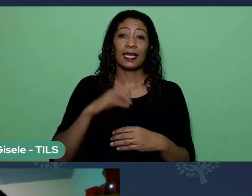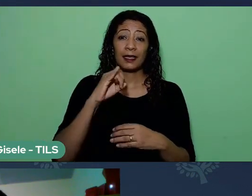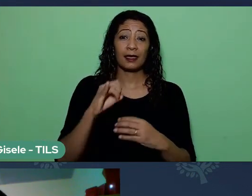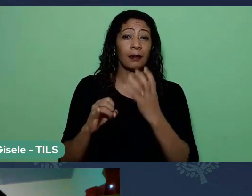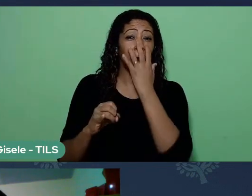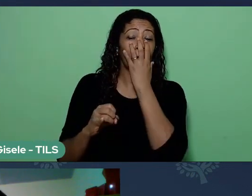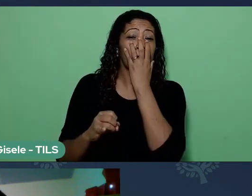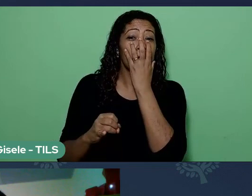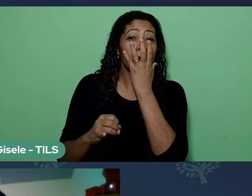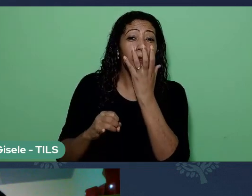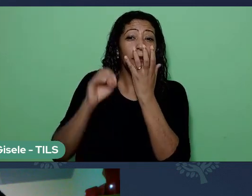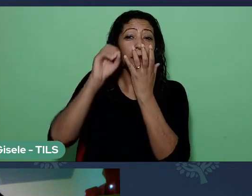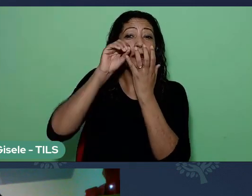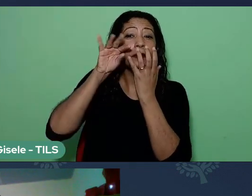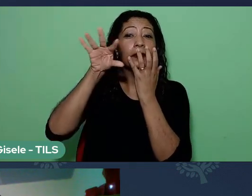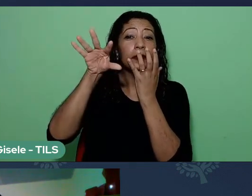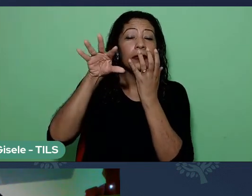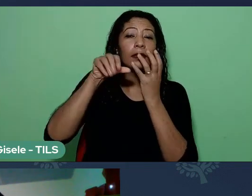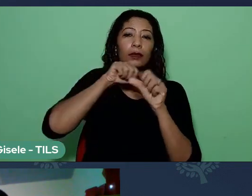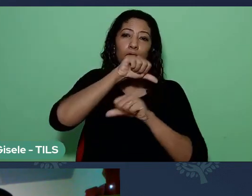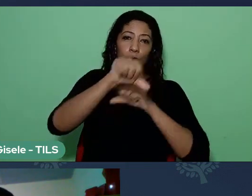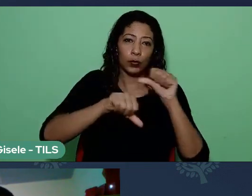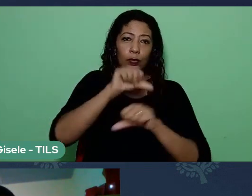Permita-me a ênfase, viu, Vitor?